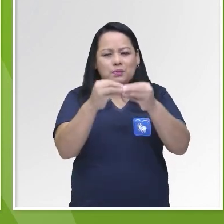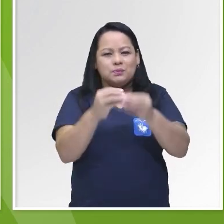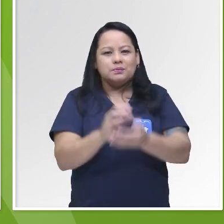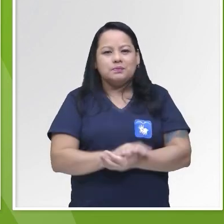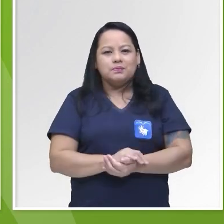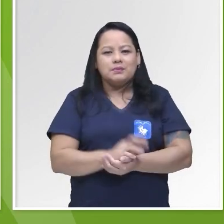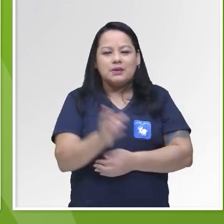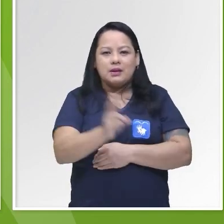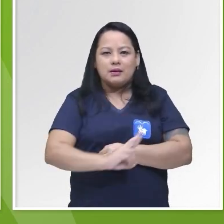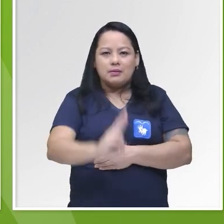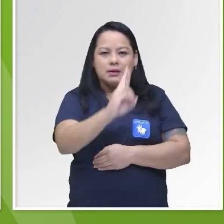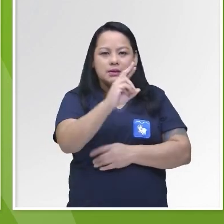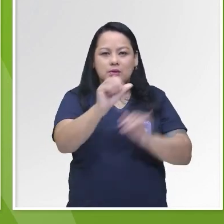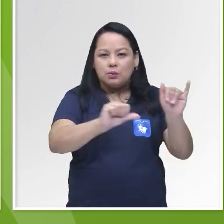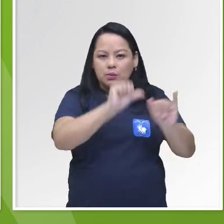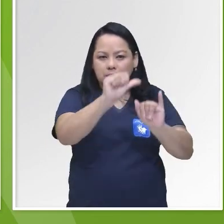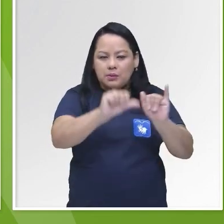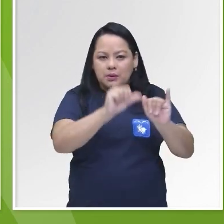representar uma reação de